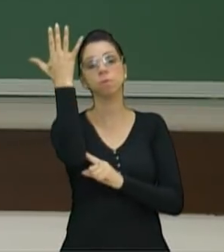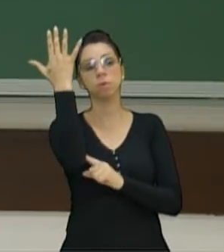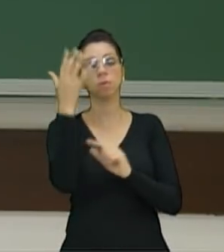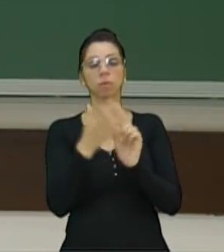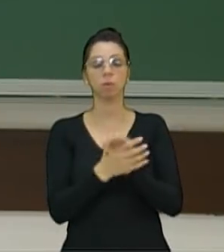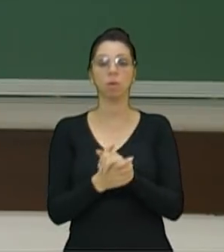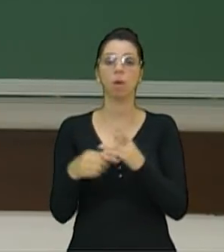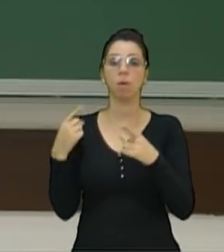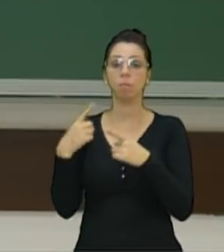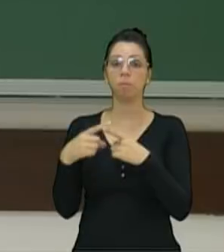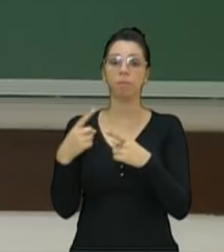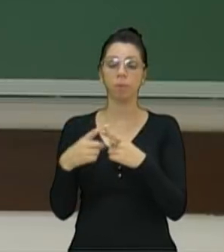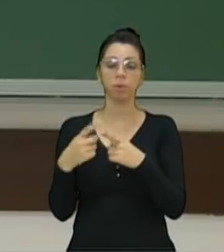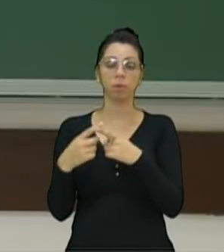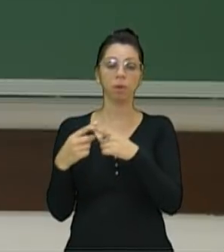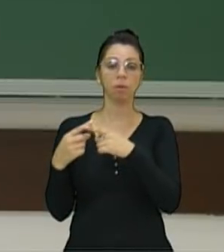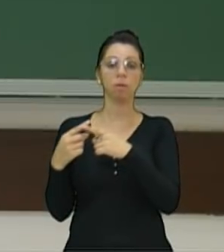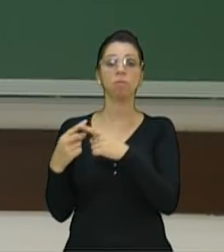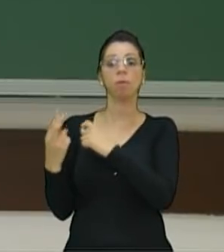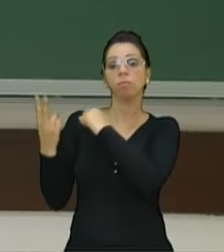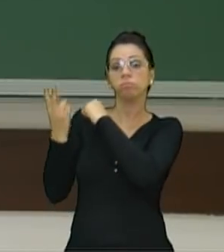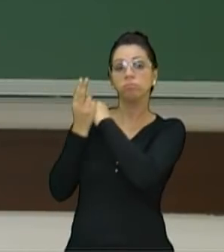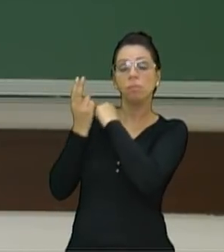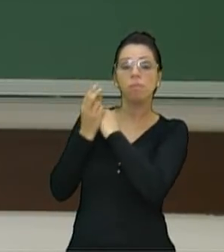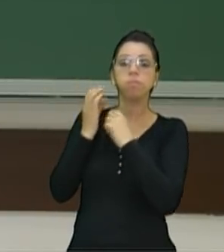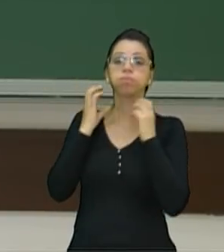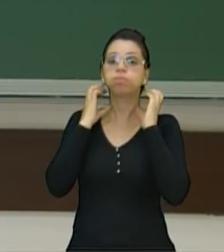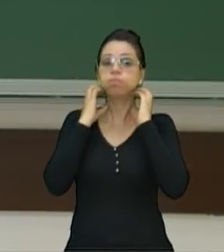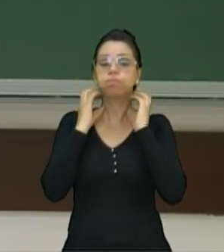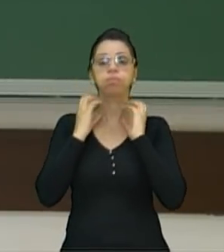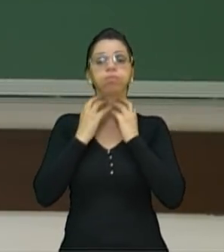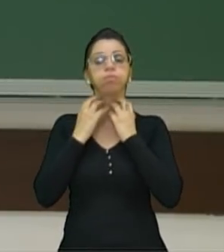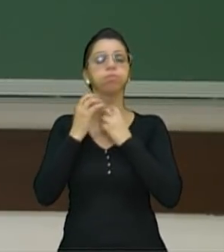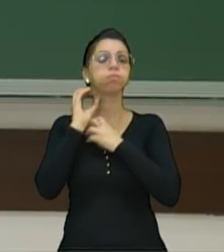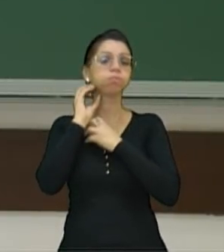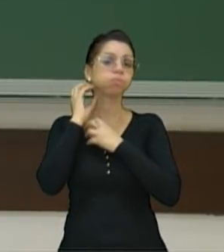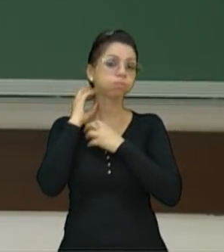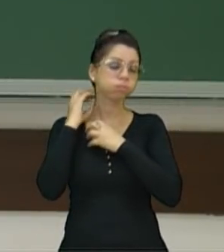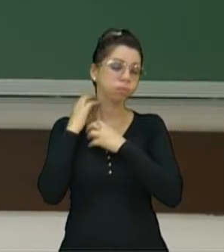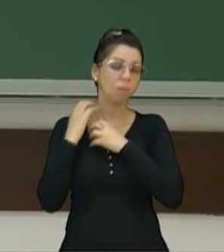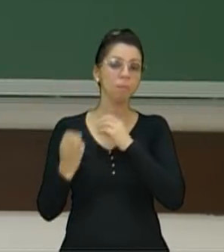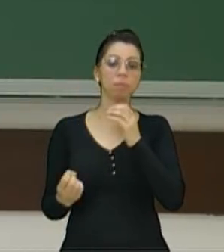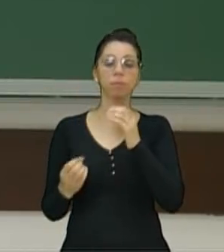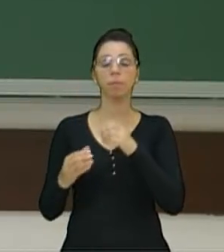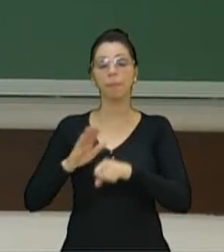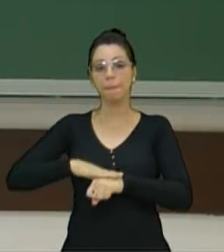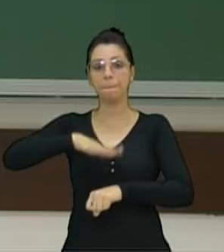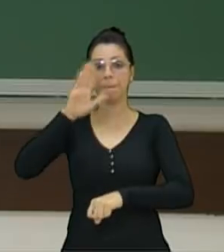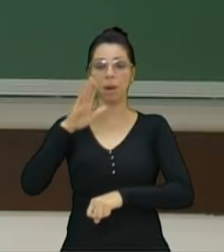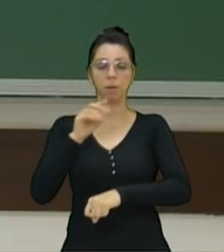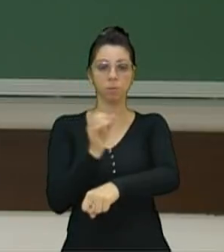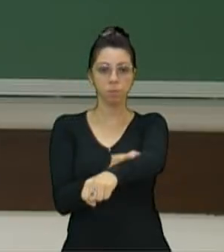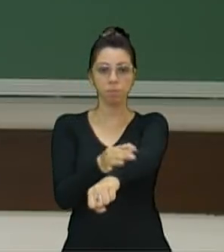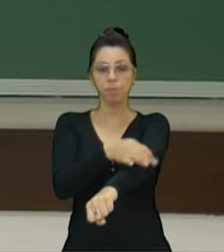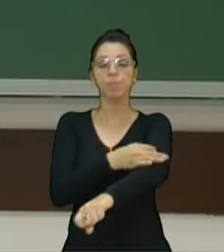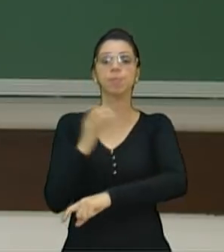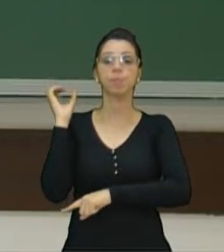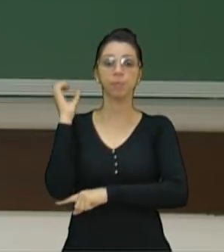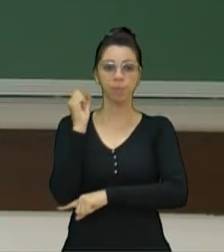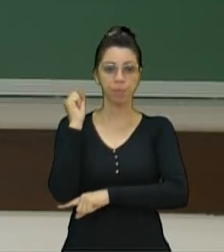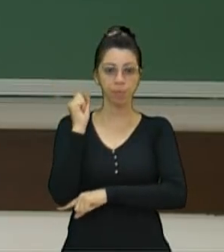do aumento do volume dos linfonodos que estão produzindo mais glóbulos brancos, tá? Espero que você tenha